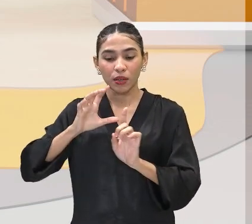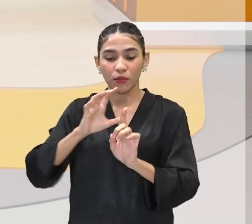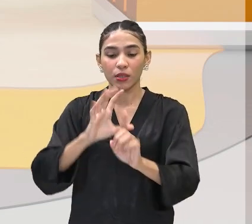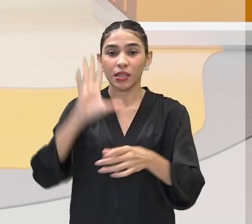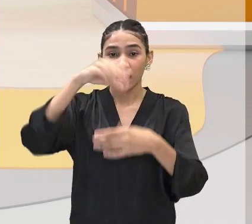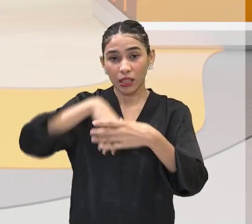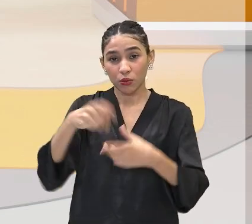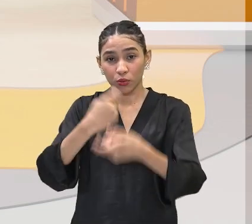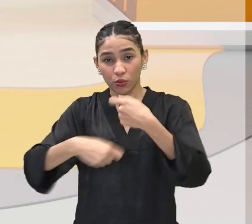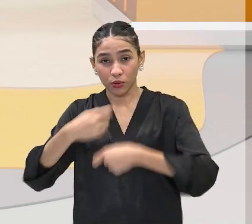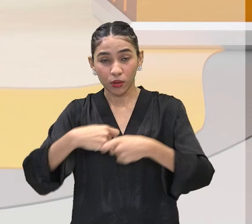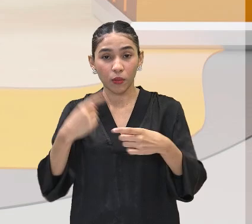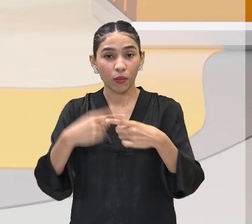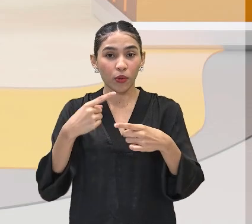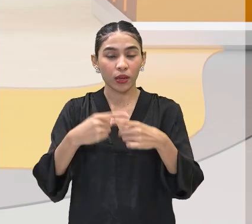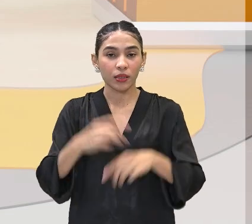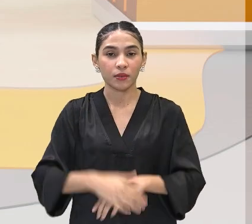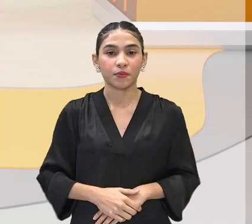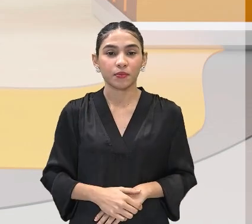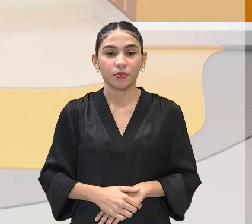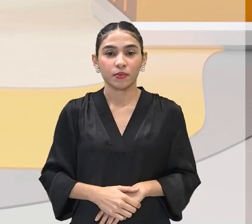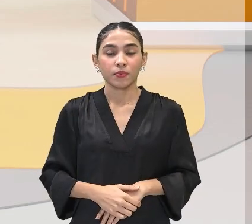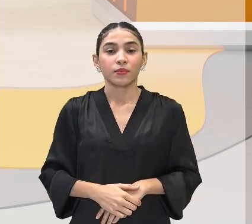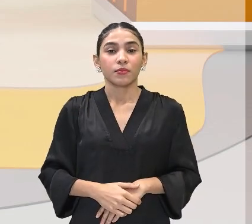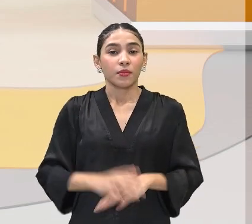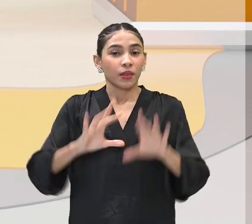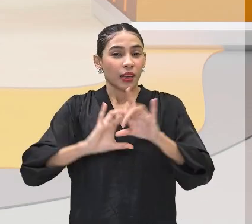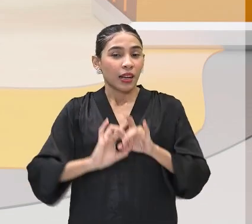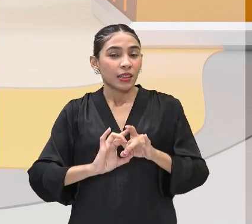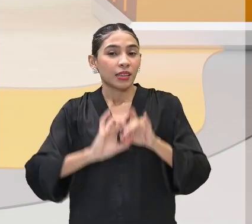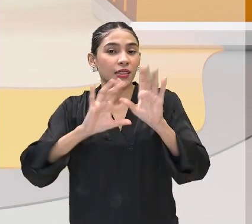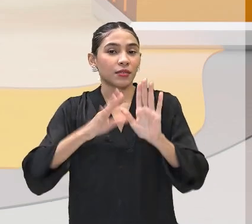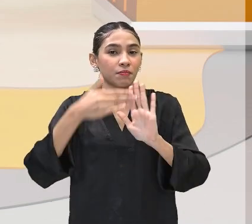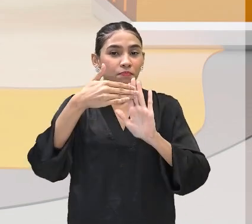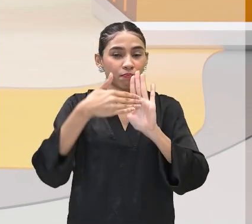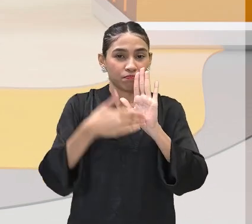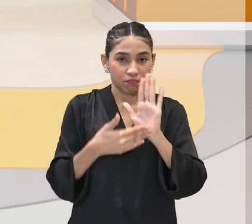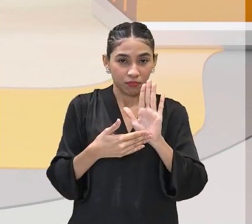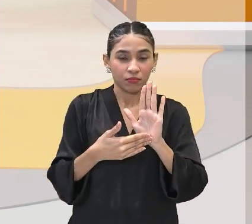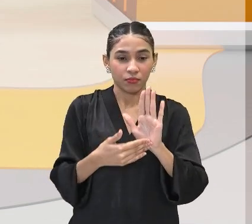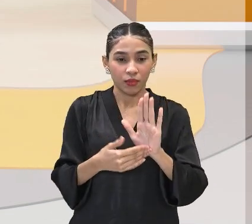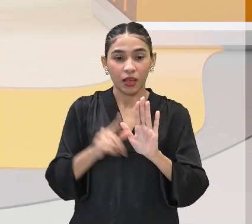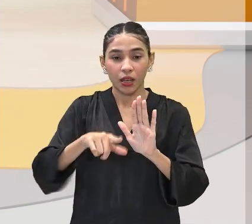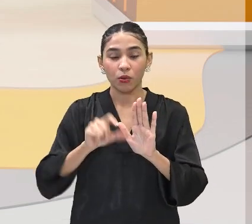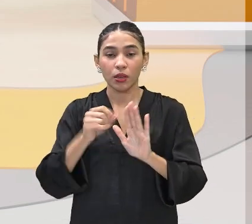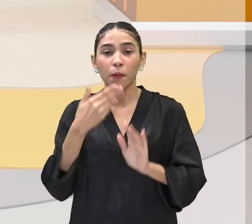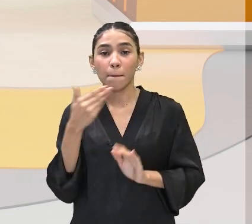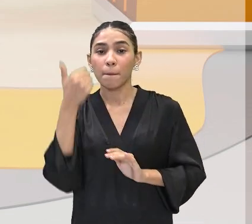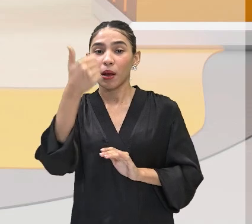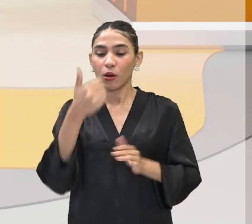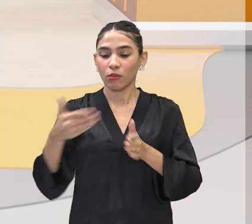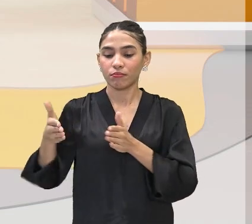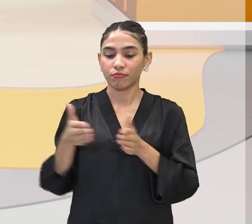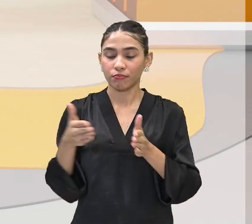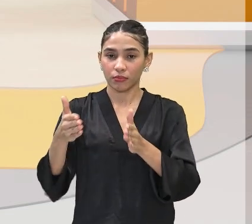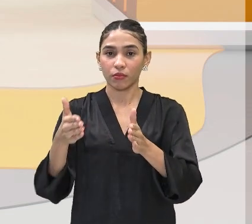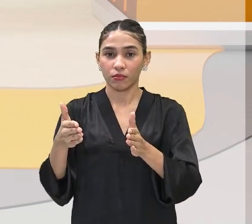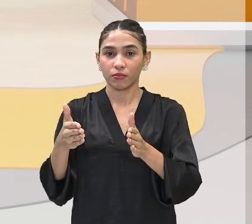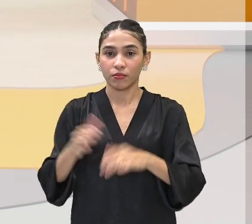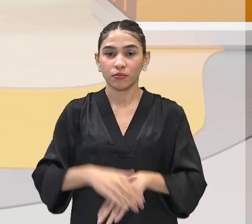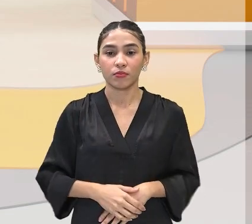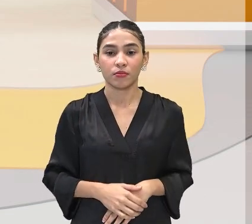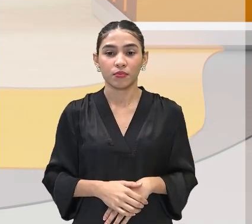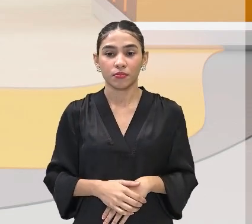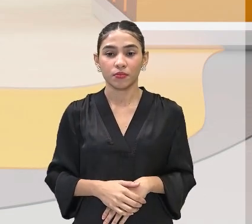a livre concorrência, a livre demanda é o melhor caminho a ser seguido,